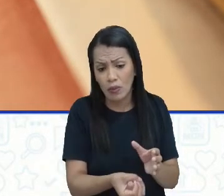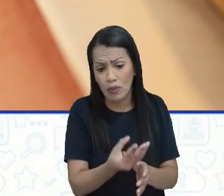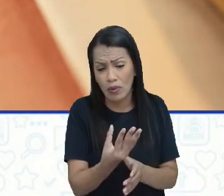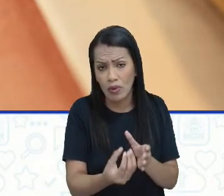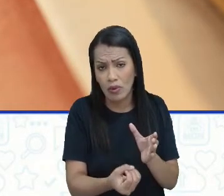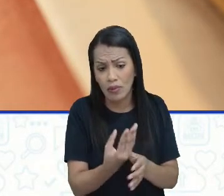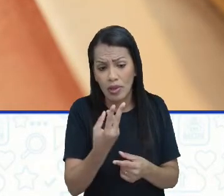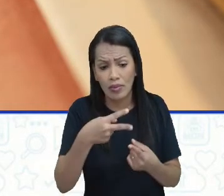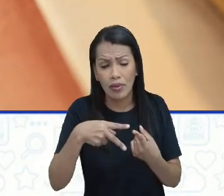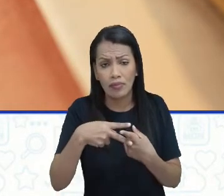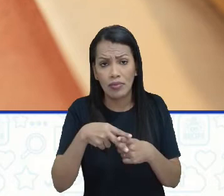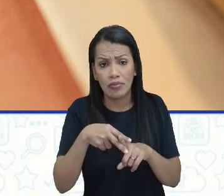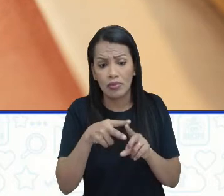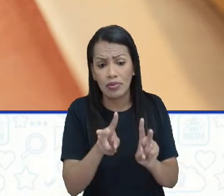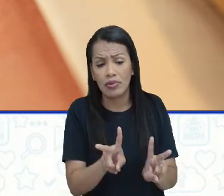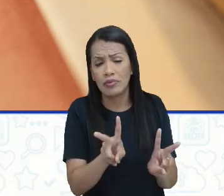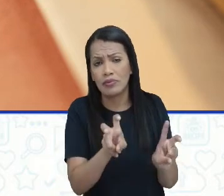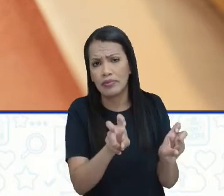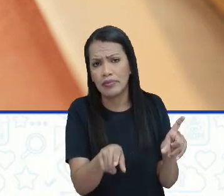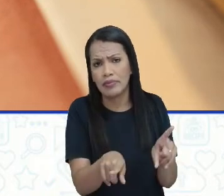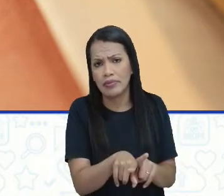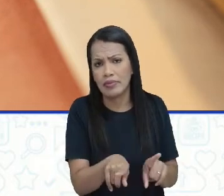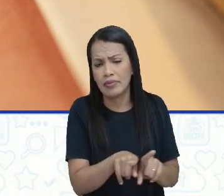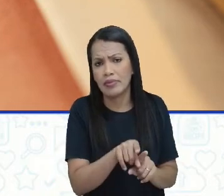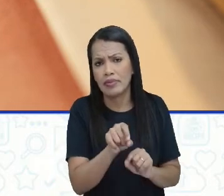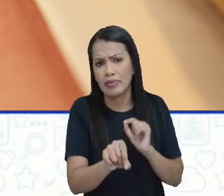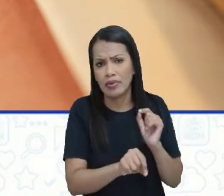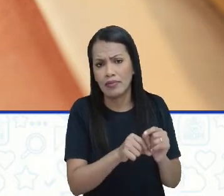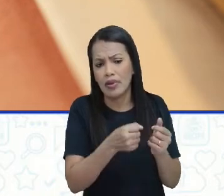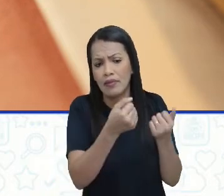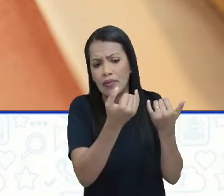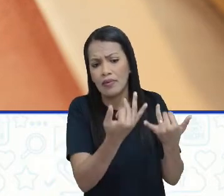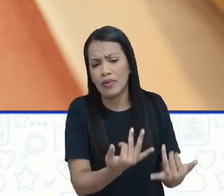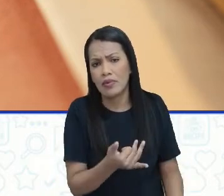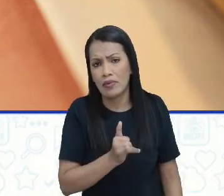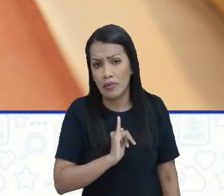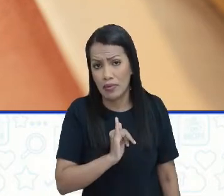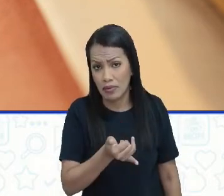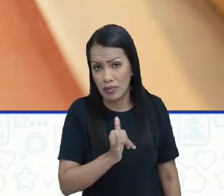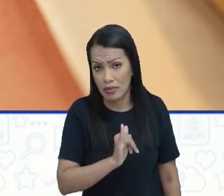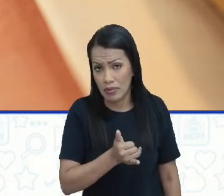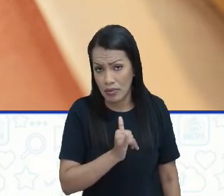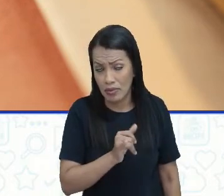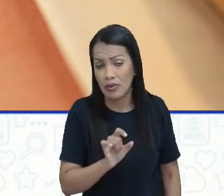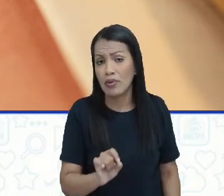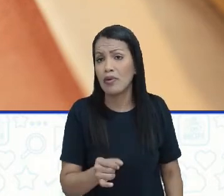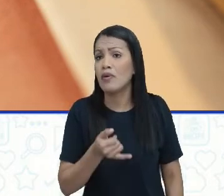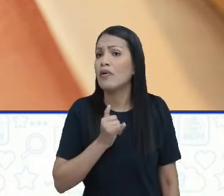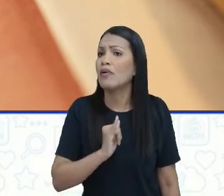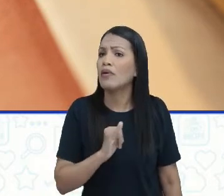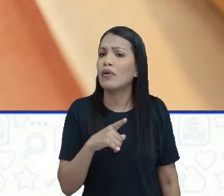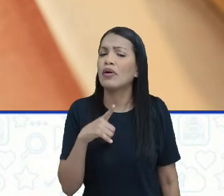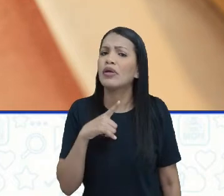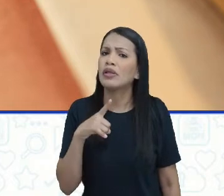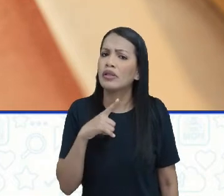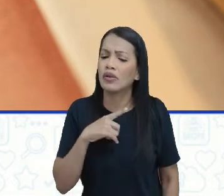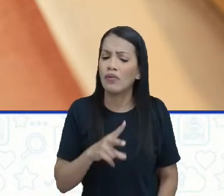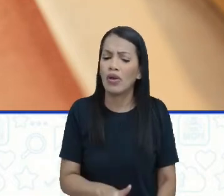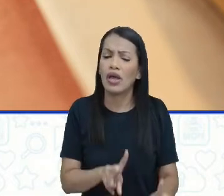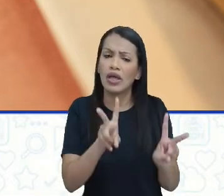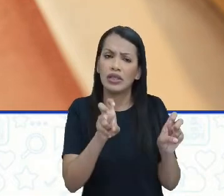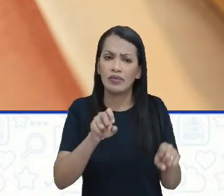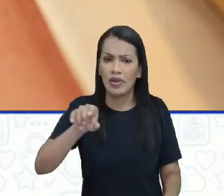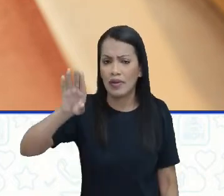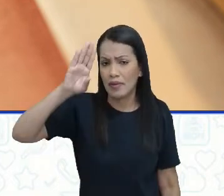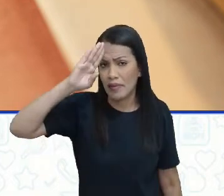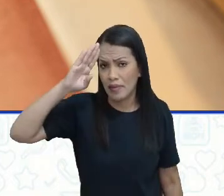manutenção desse tema é o que também vai guiar a minha narrativa. Contudo, em uma narrativa, a temática principal pode